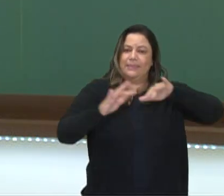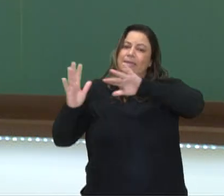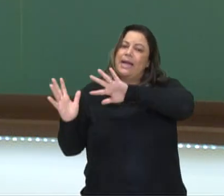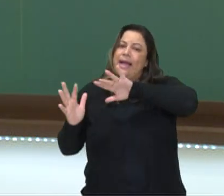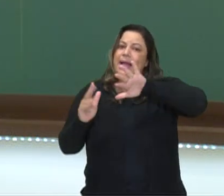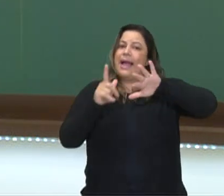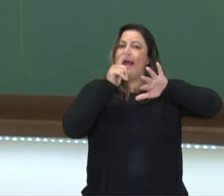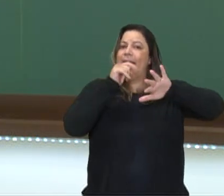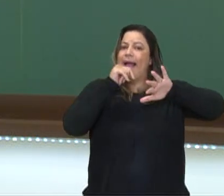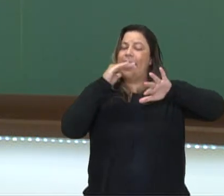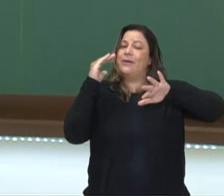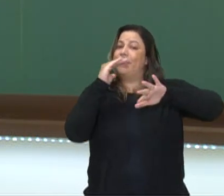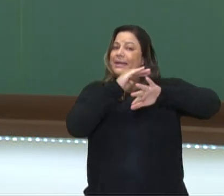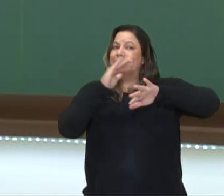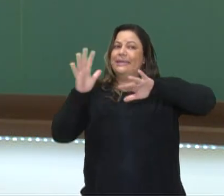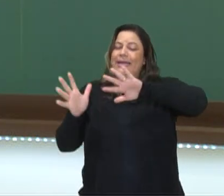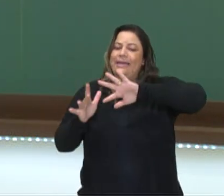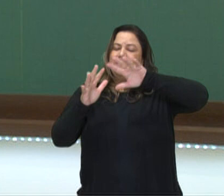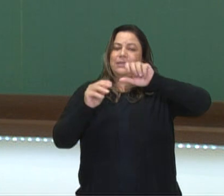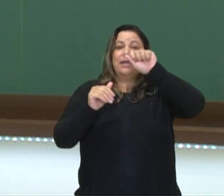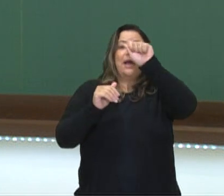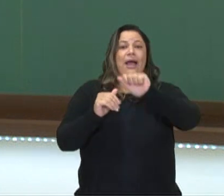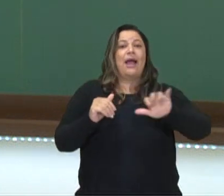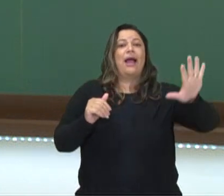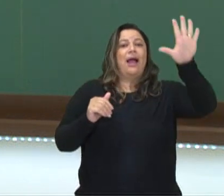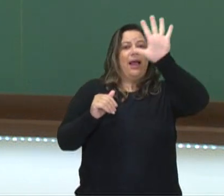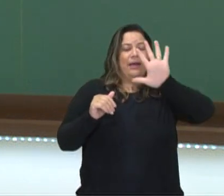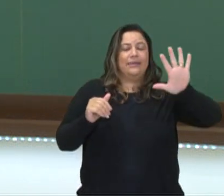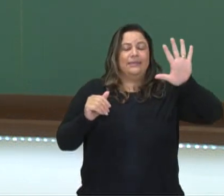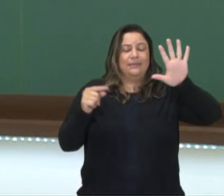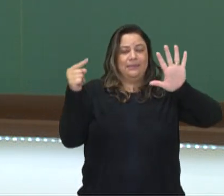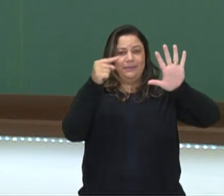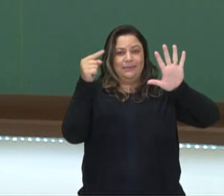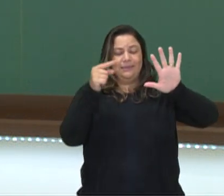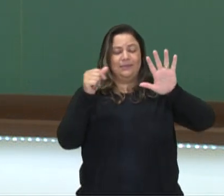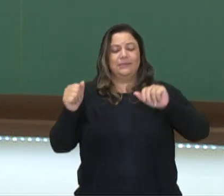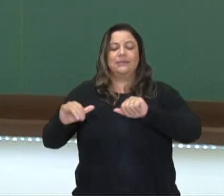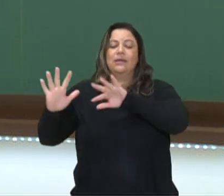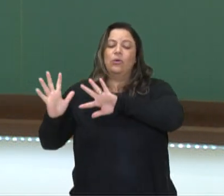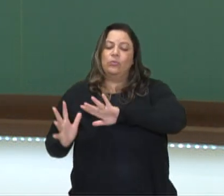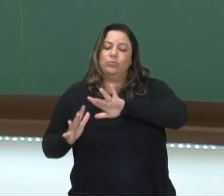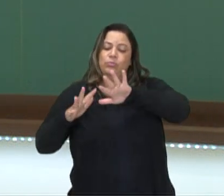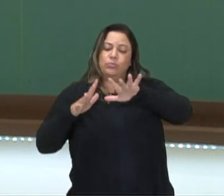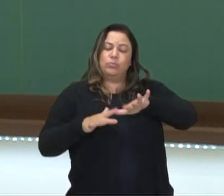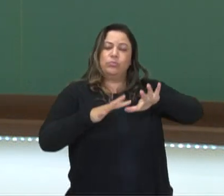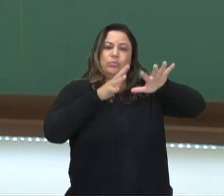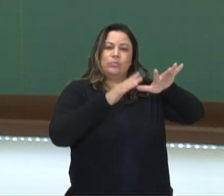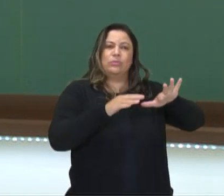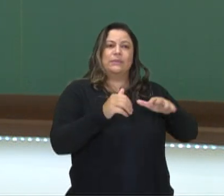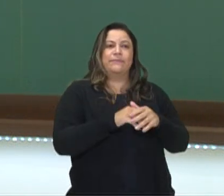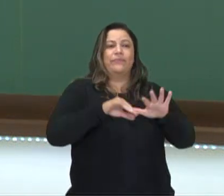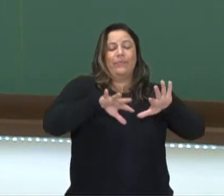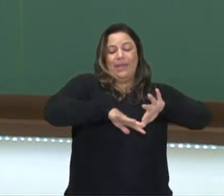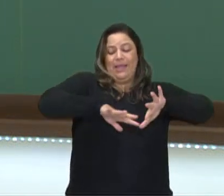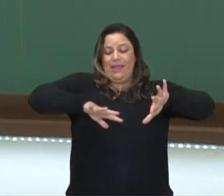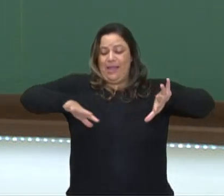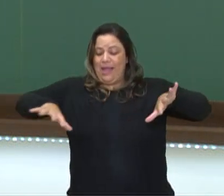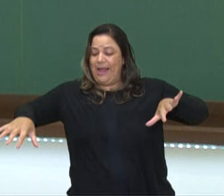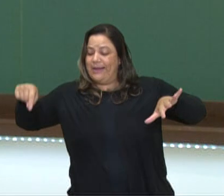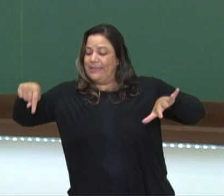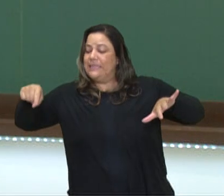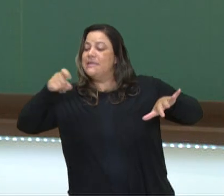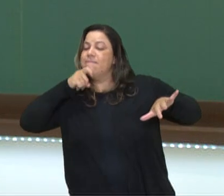cá, ó, em direção à Ásia, e fazendo com que essa área aqui, as águas tenham uma temperatura mais baixa.